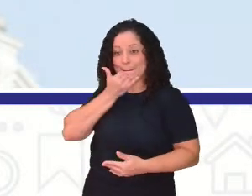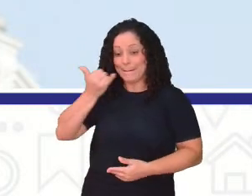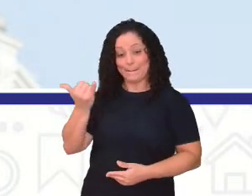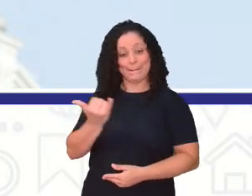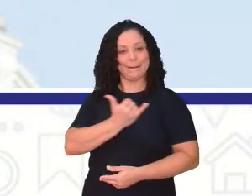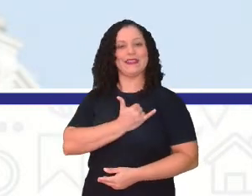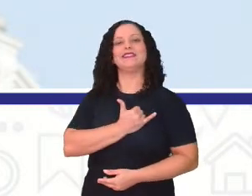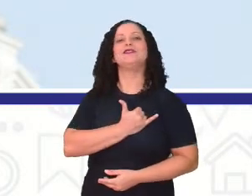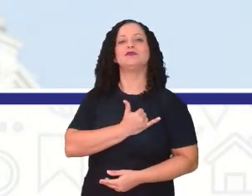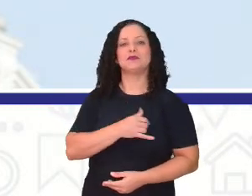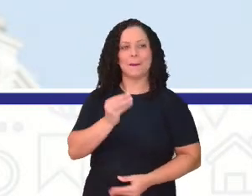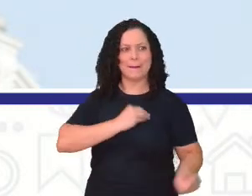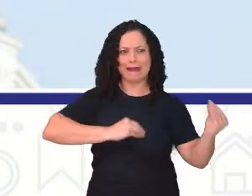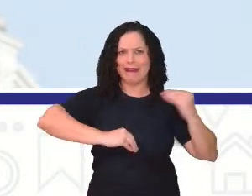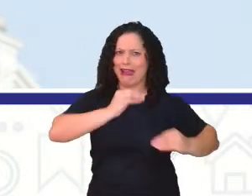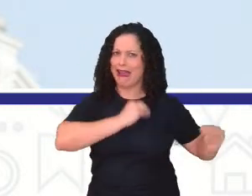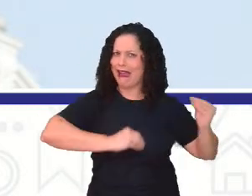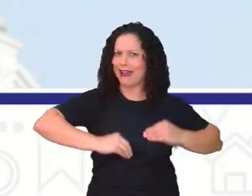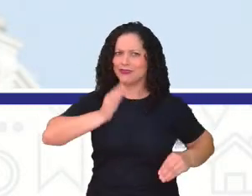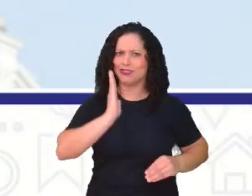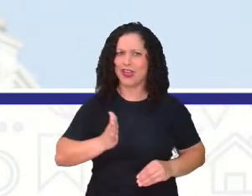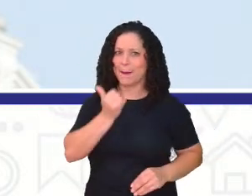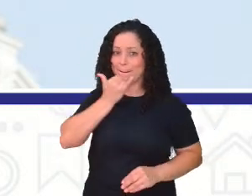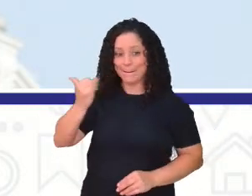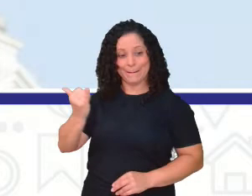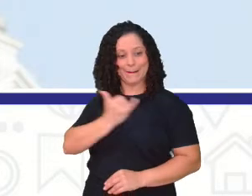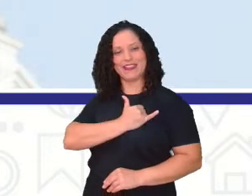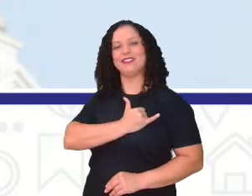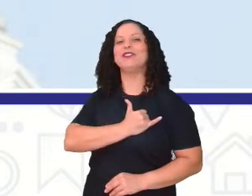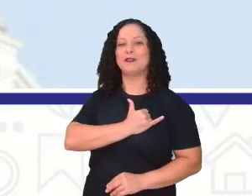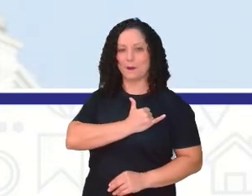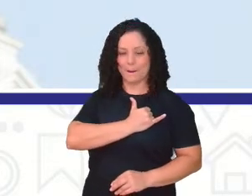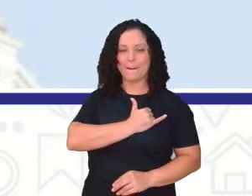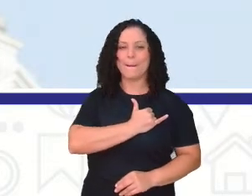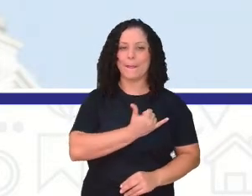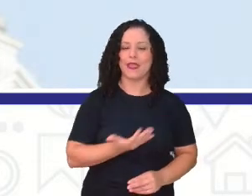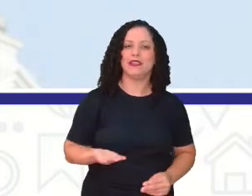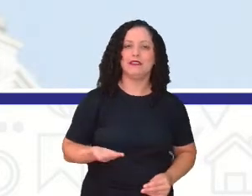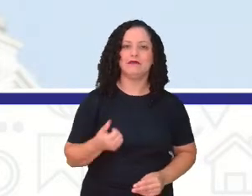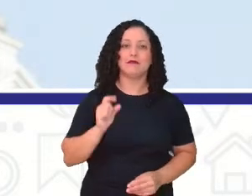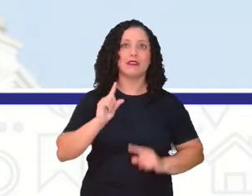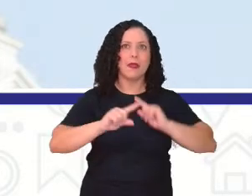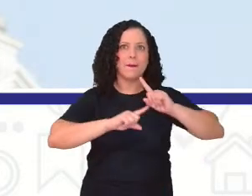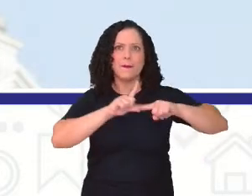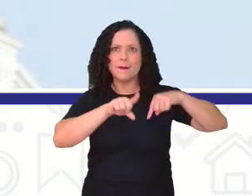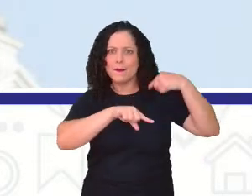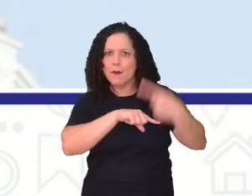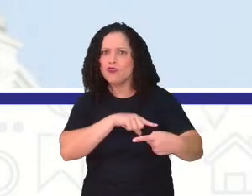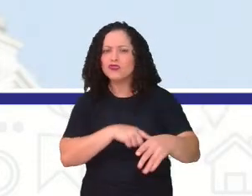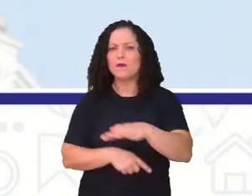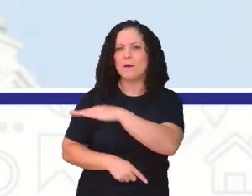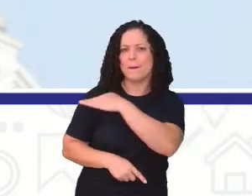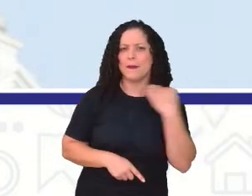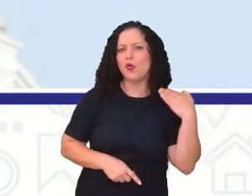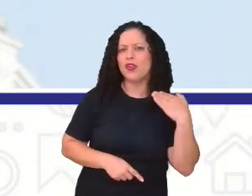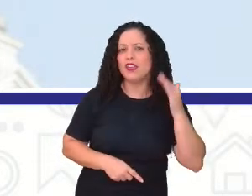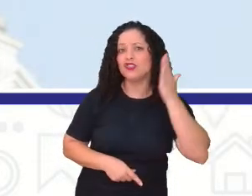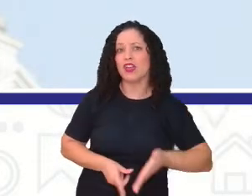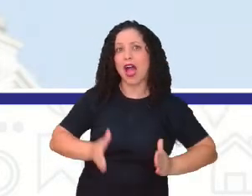estava com os pecados perdoados. E com os pecados perdoados, se viesse a falecer, teria o passaporte direto, né, para